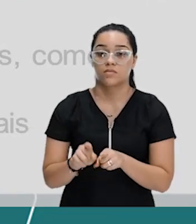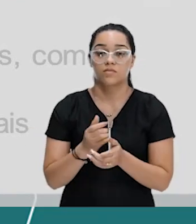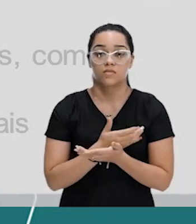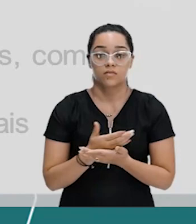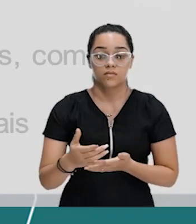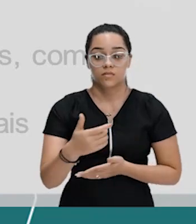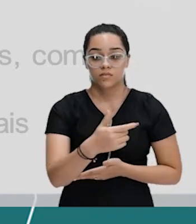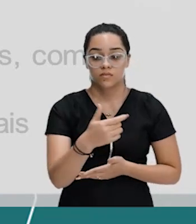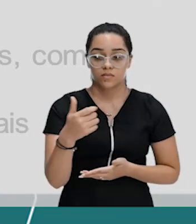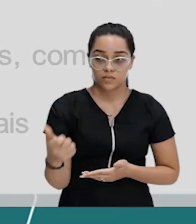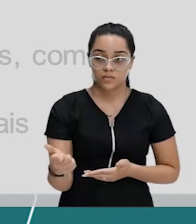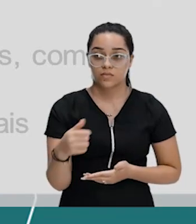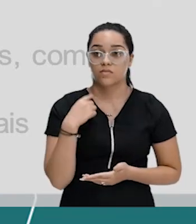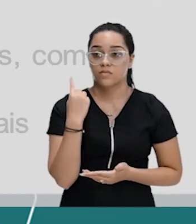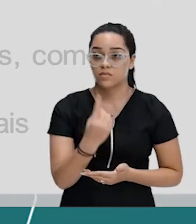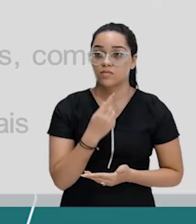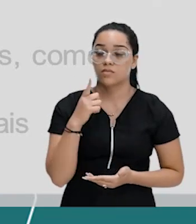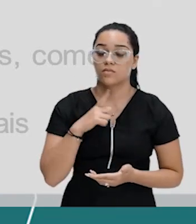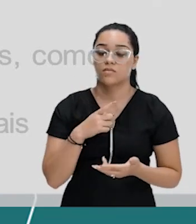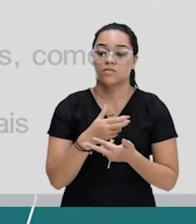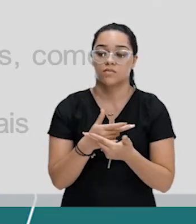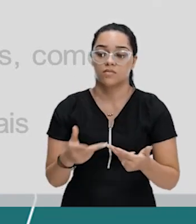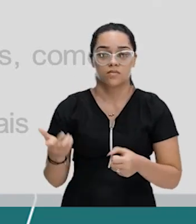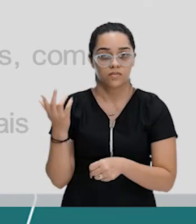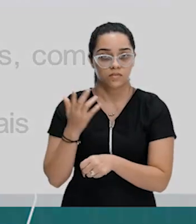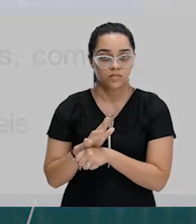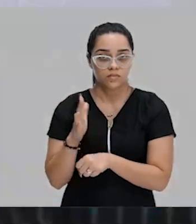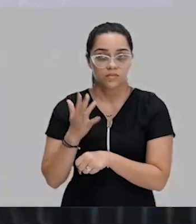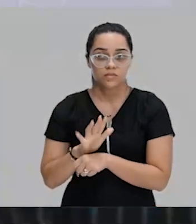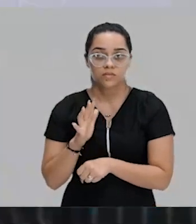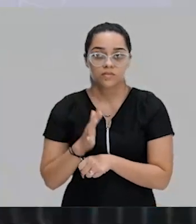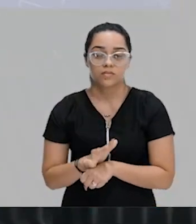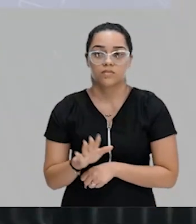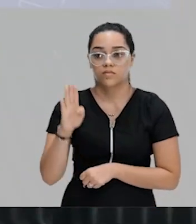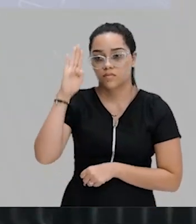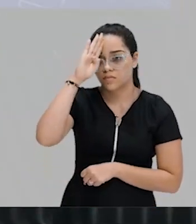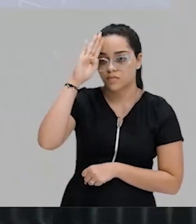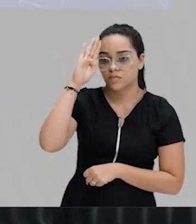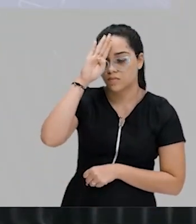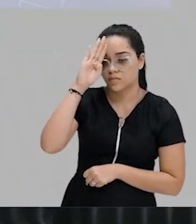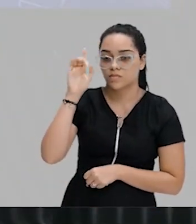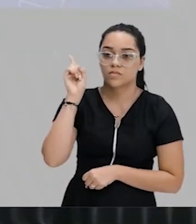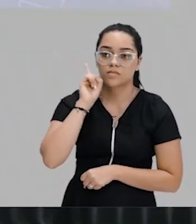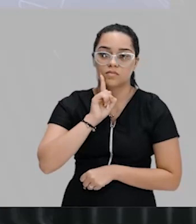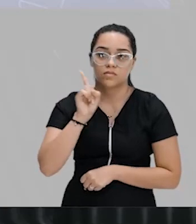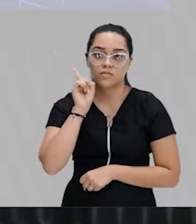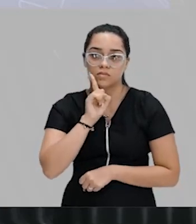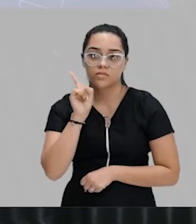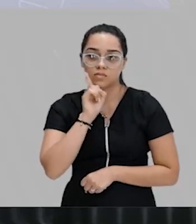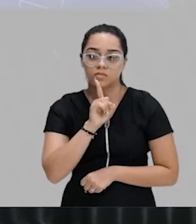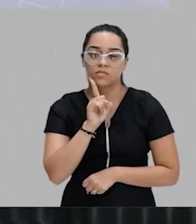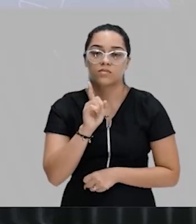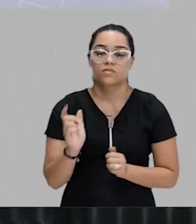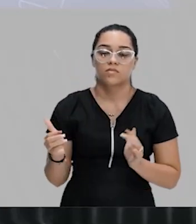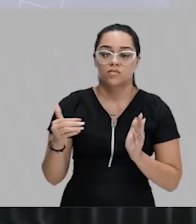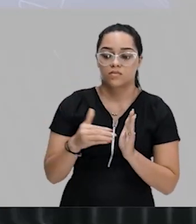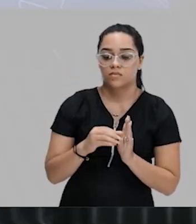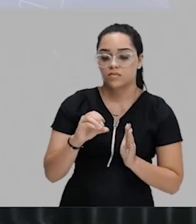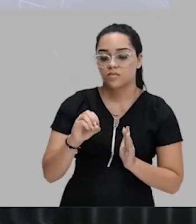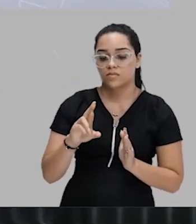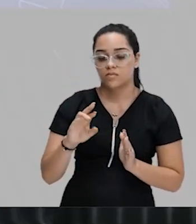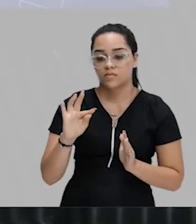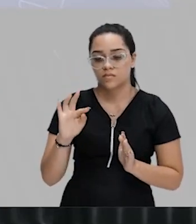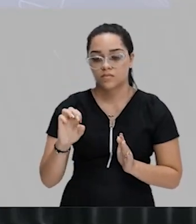século XXI, nós teremos várias ações militares dos Estados Unidos no Oriente Médio,